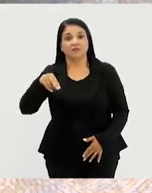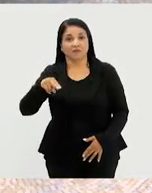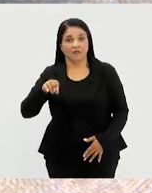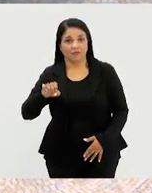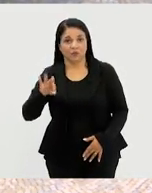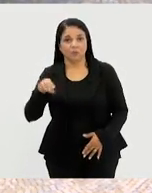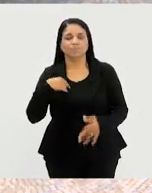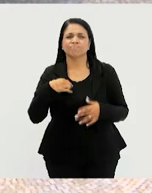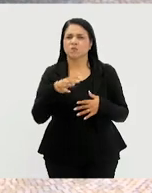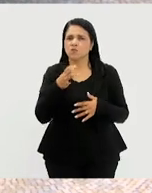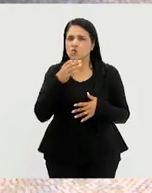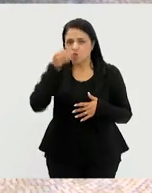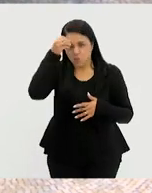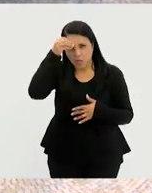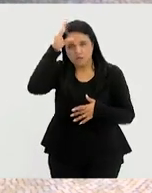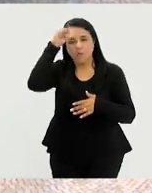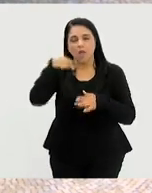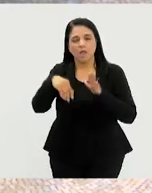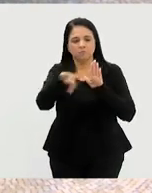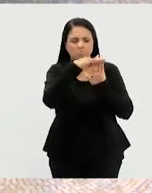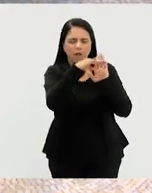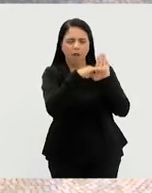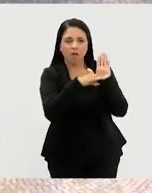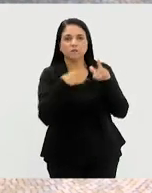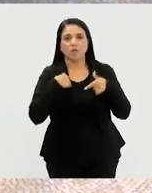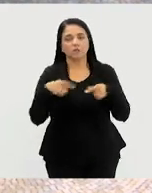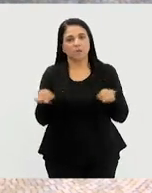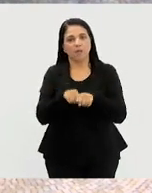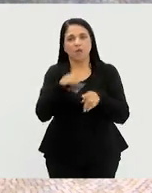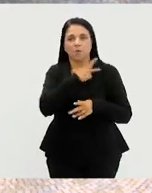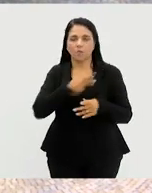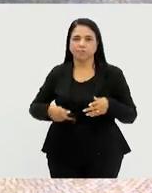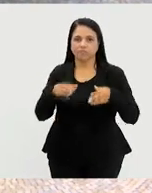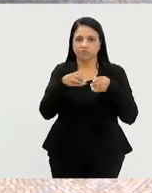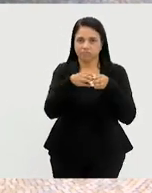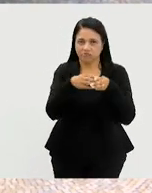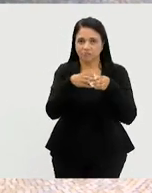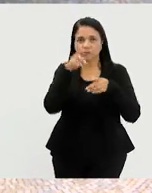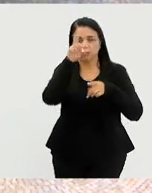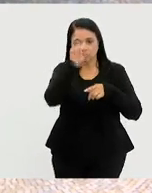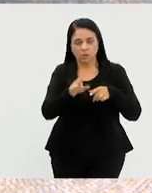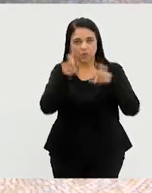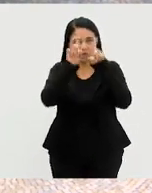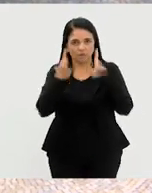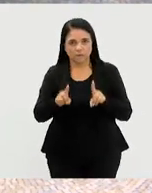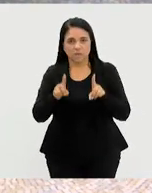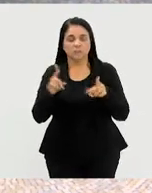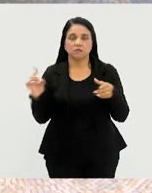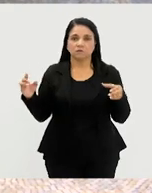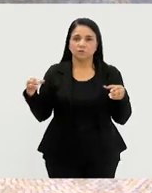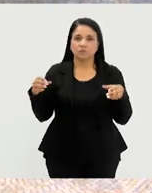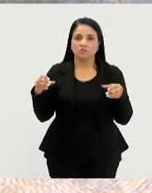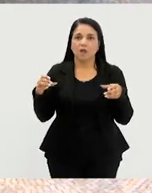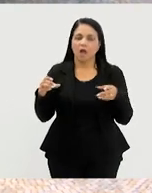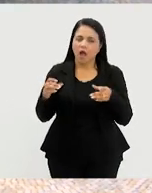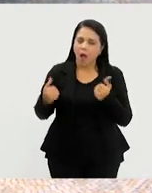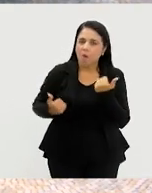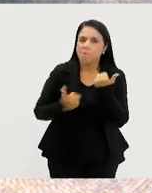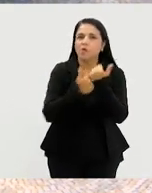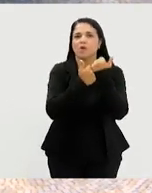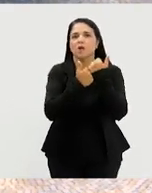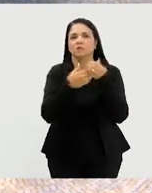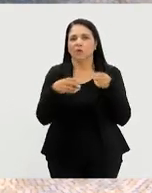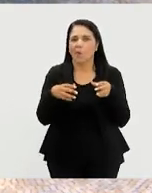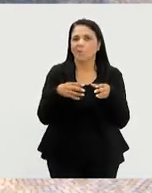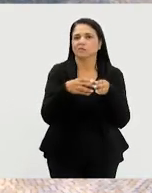a pauta e eu como presidente da Comissão da pessoa com deficiência colocamos todo o nosso apoio da comissão para que